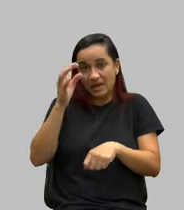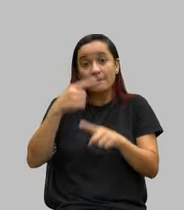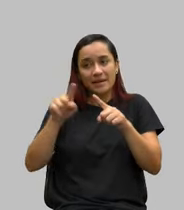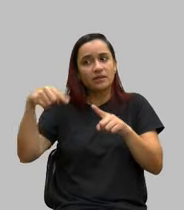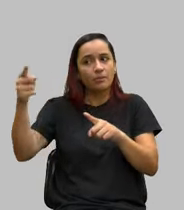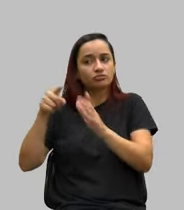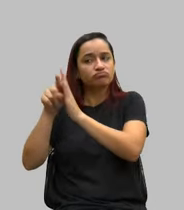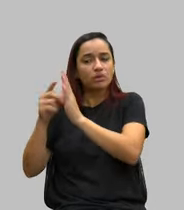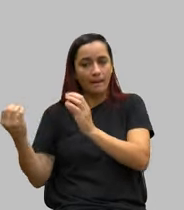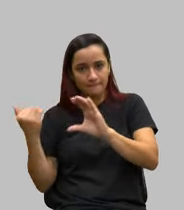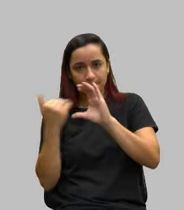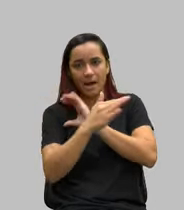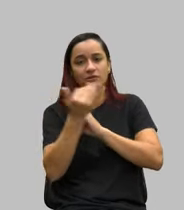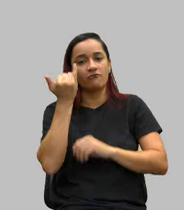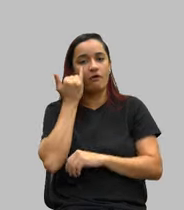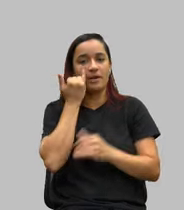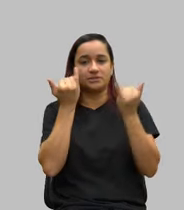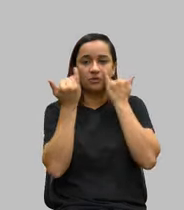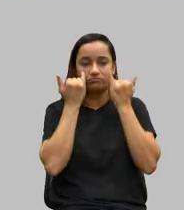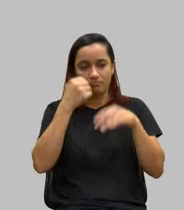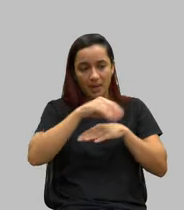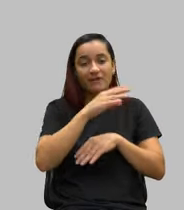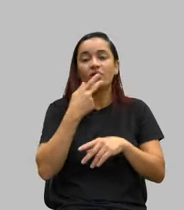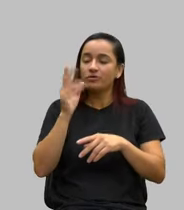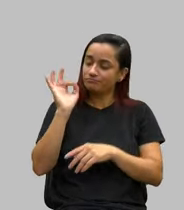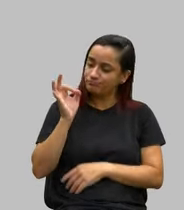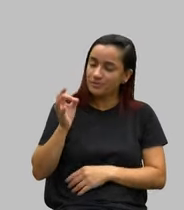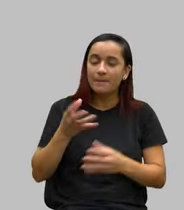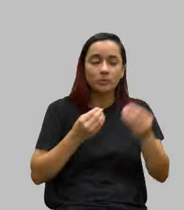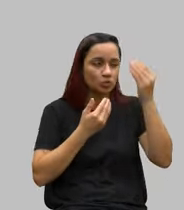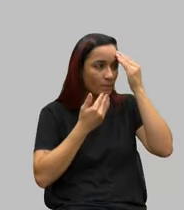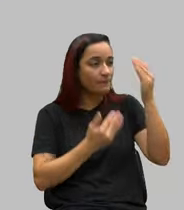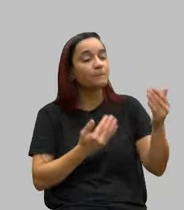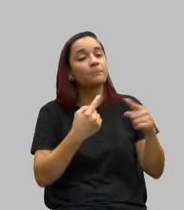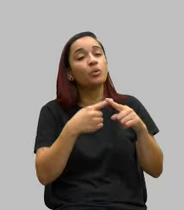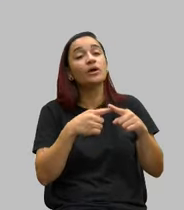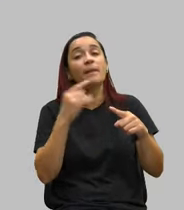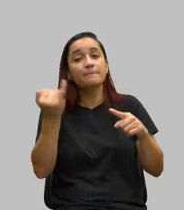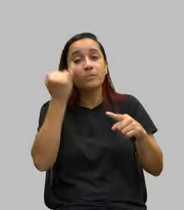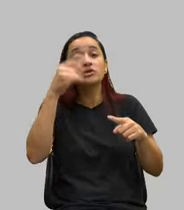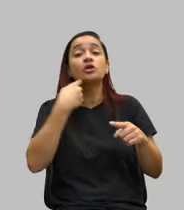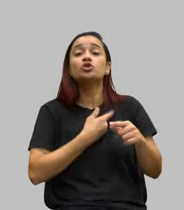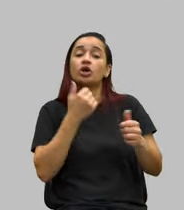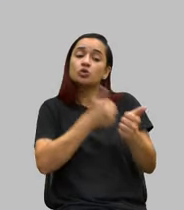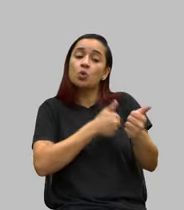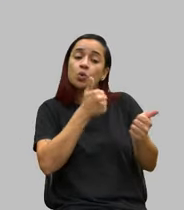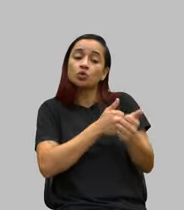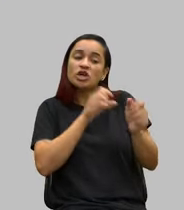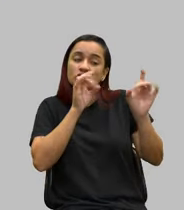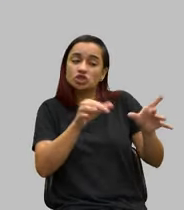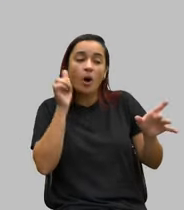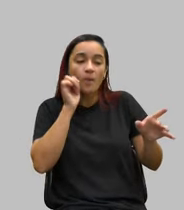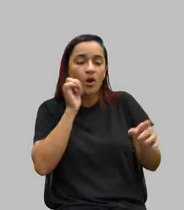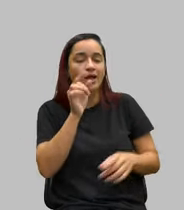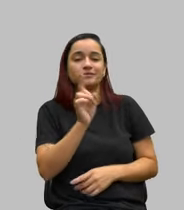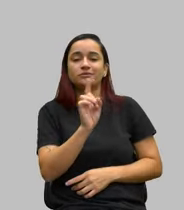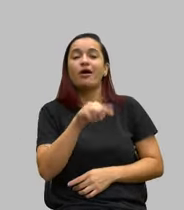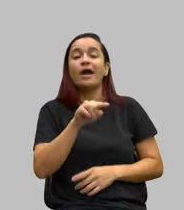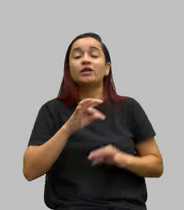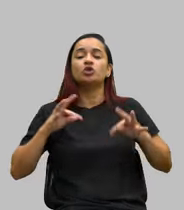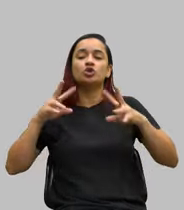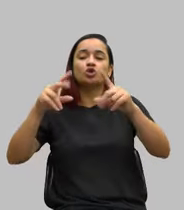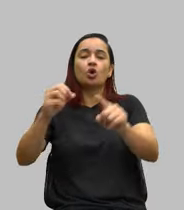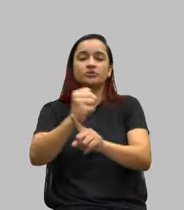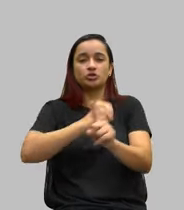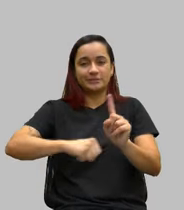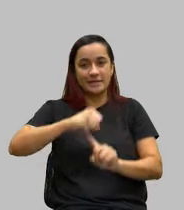se eu pudesse depois acho que é muito importante né porque nossa luta né sen eu falo que é a luta de toda a sociedade não é a luta só das mulheres e é importante cada um assumir esse